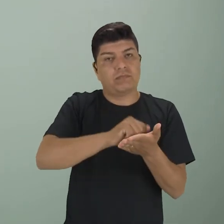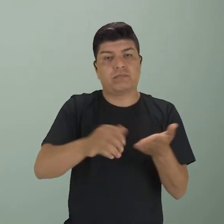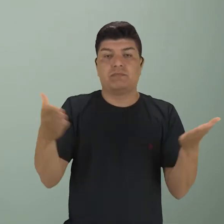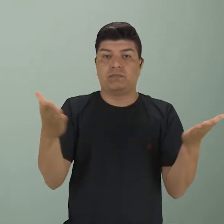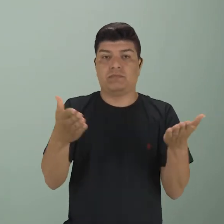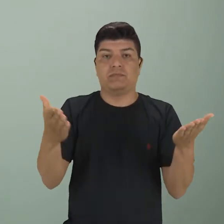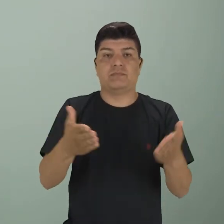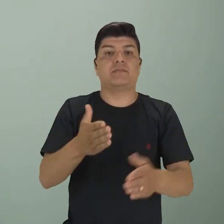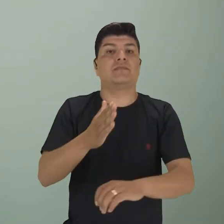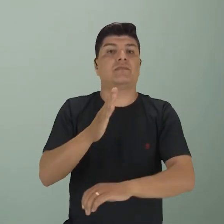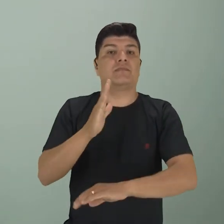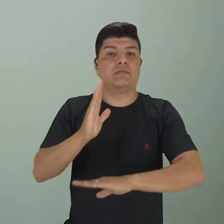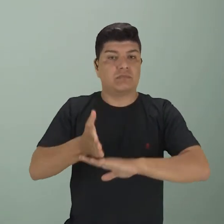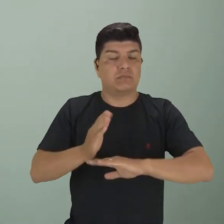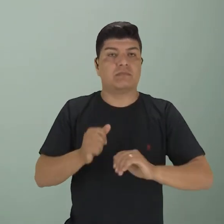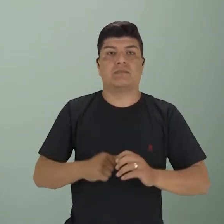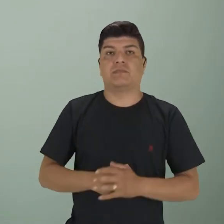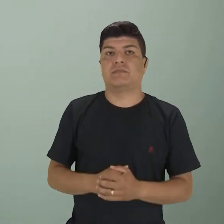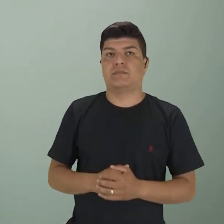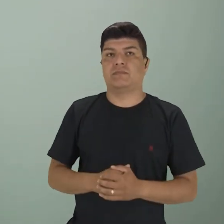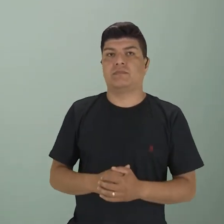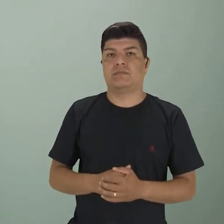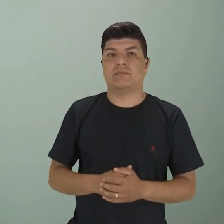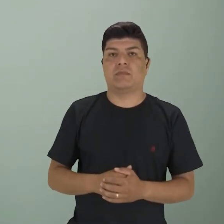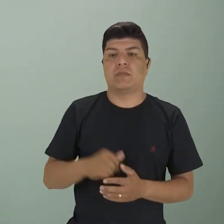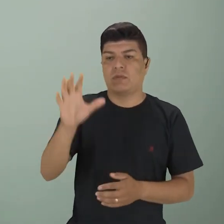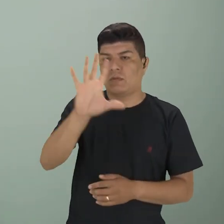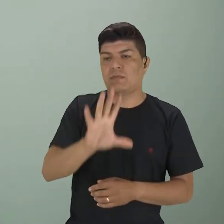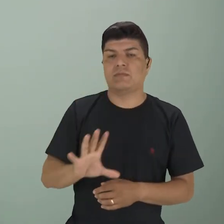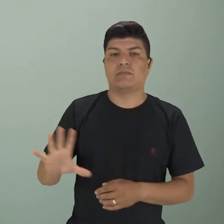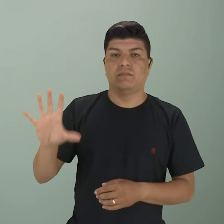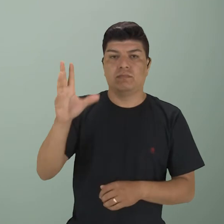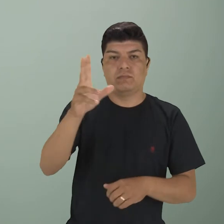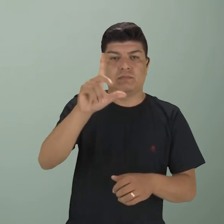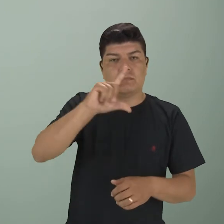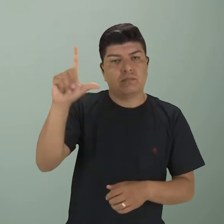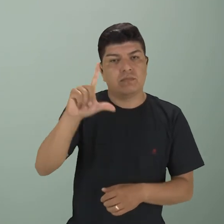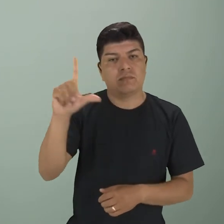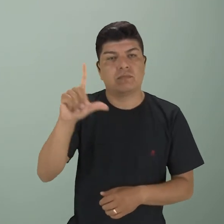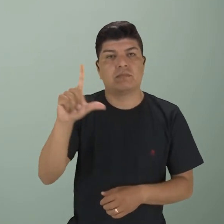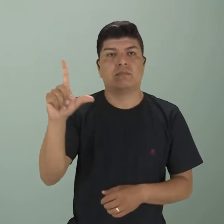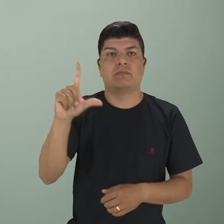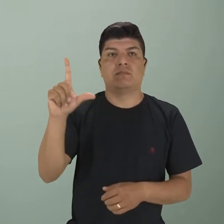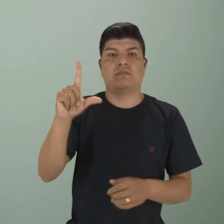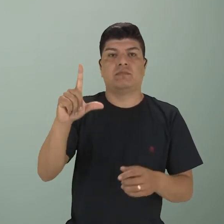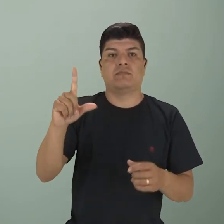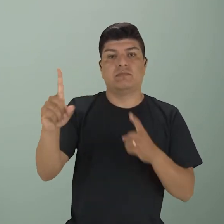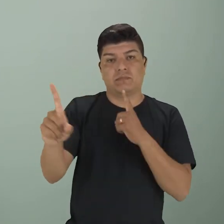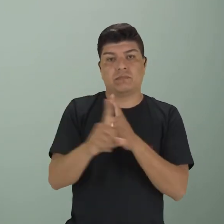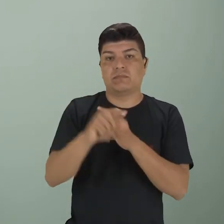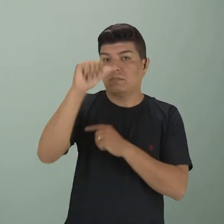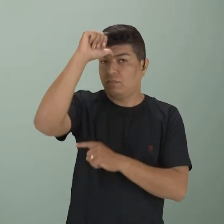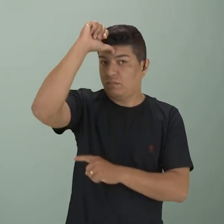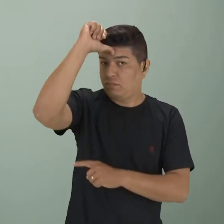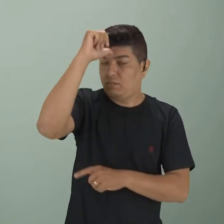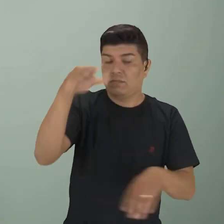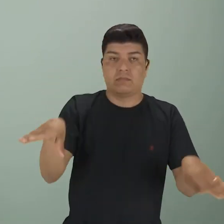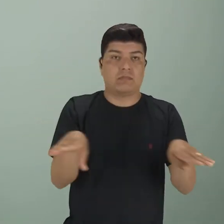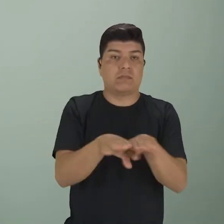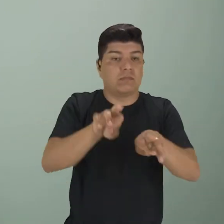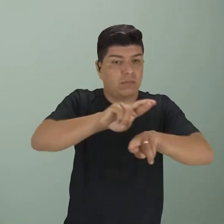atuais contemporâneos. Então, explora o nacionalismo literário, já encontrado no indianismo,